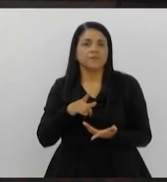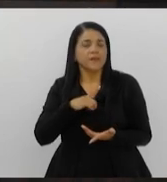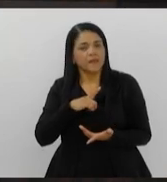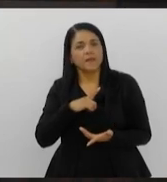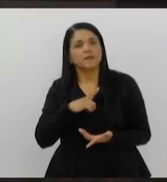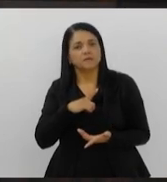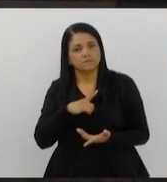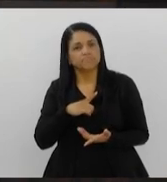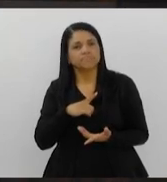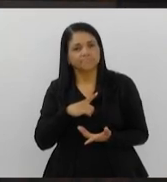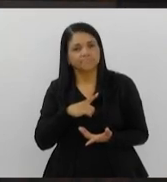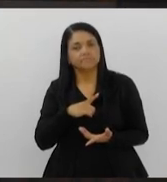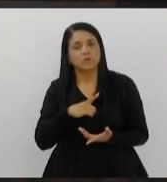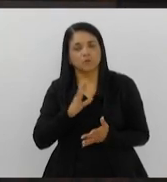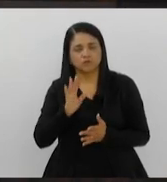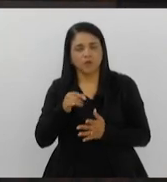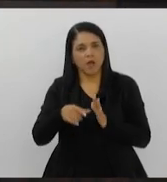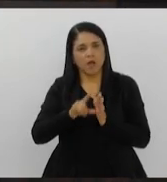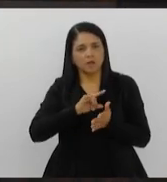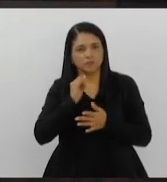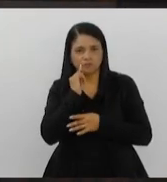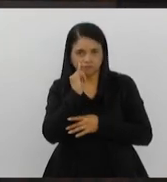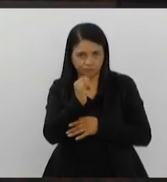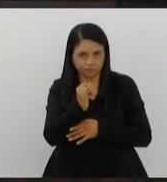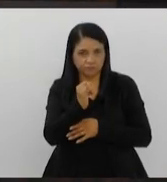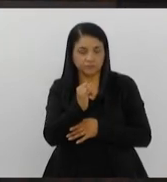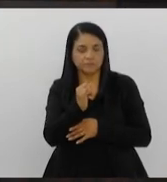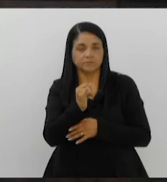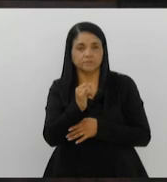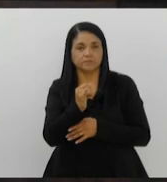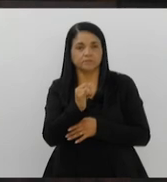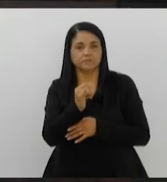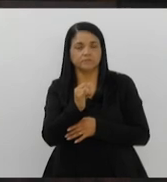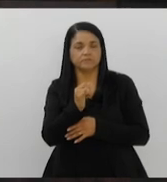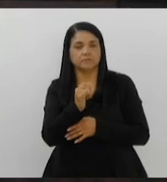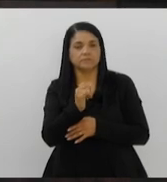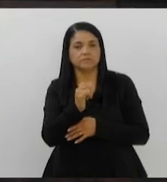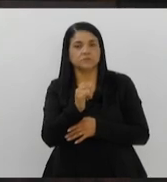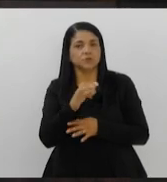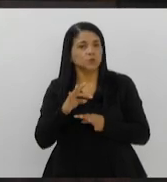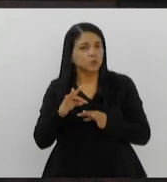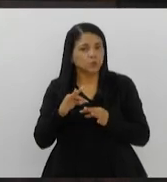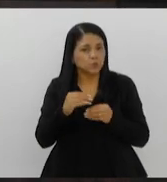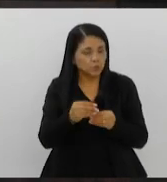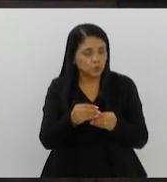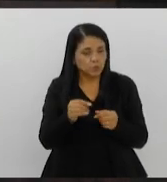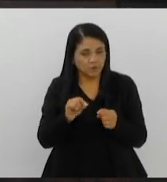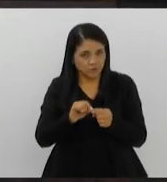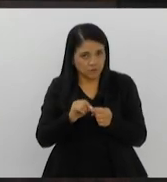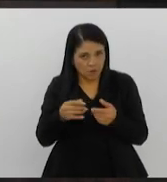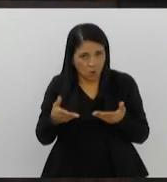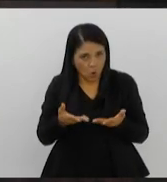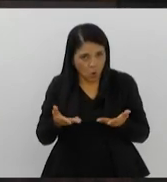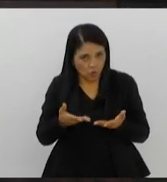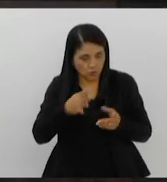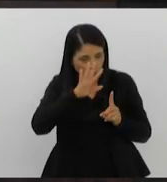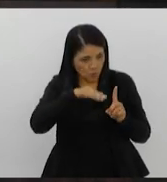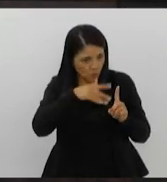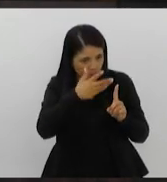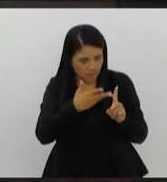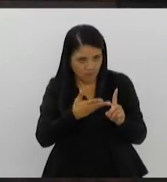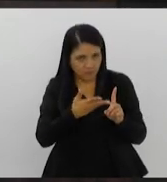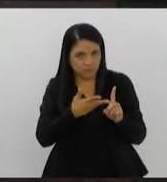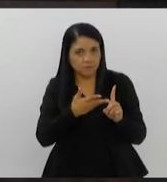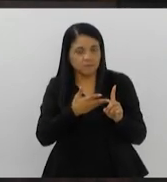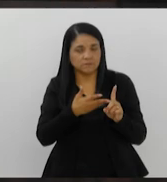logicamente como eu falei aqui Dr Afonso tudo que a gente fizer aqui hoje jamais vai